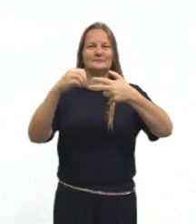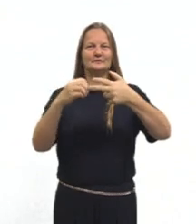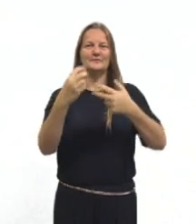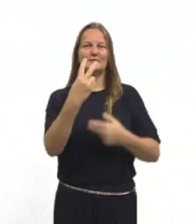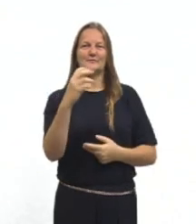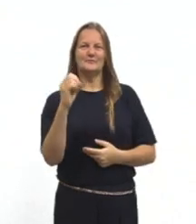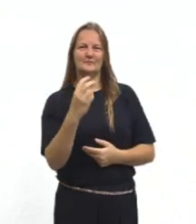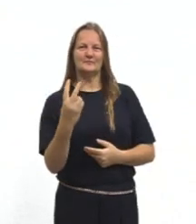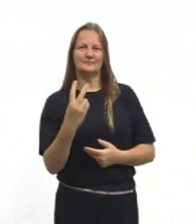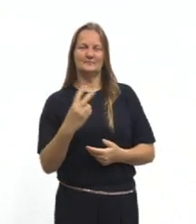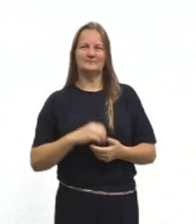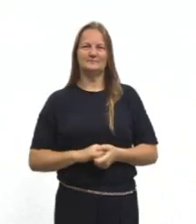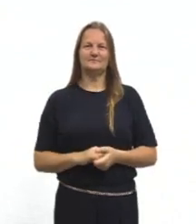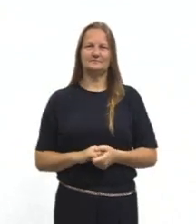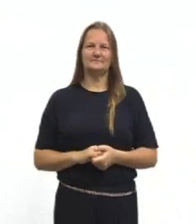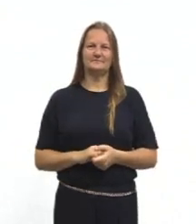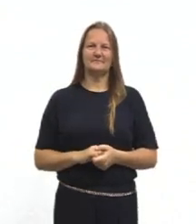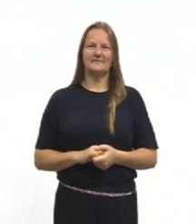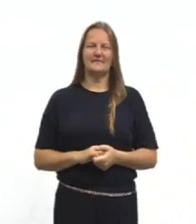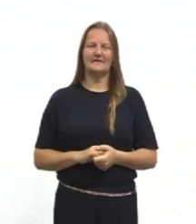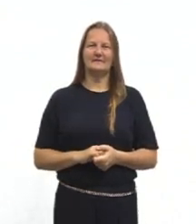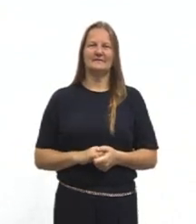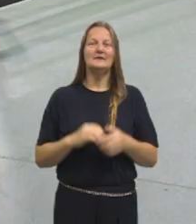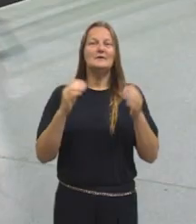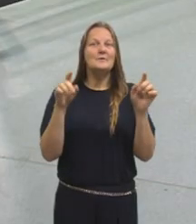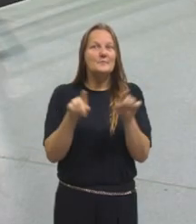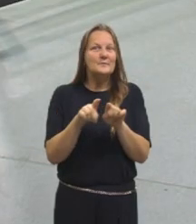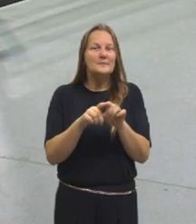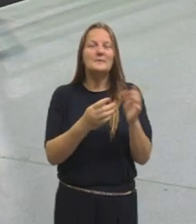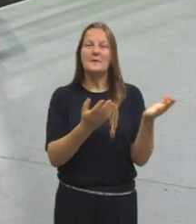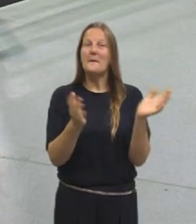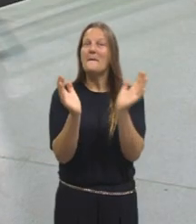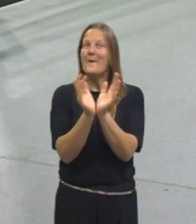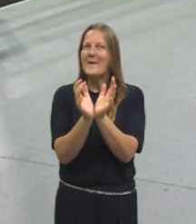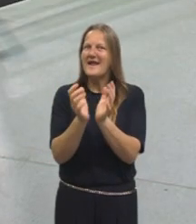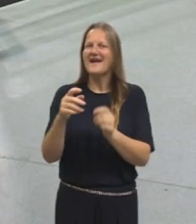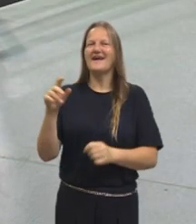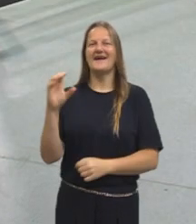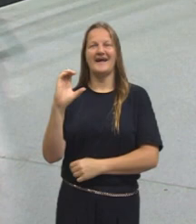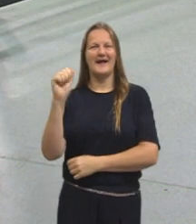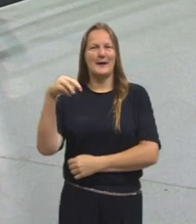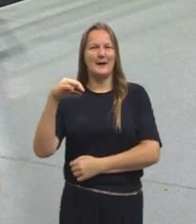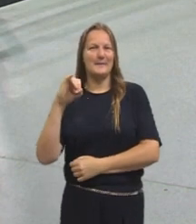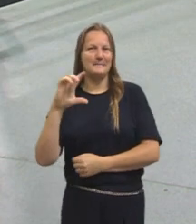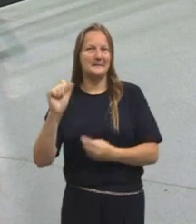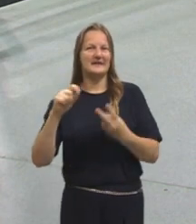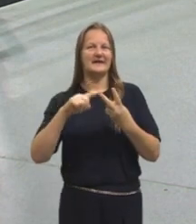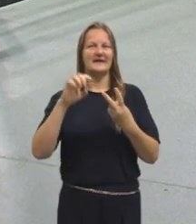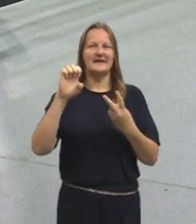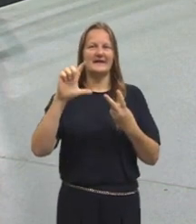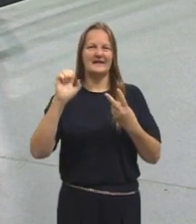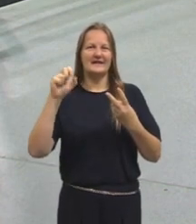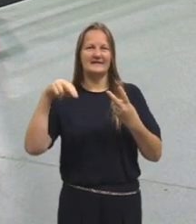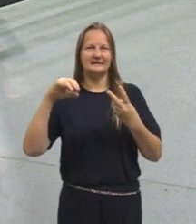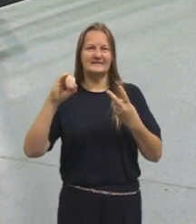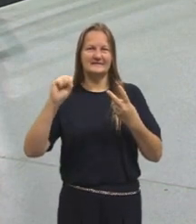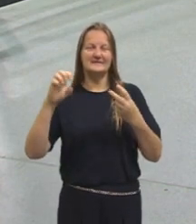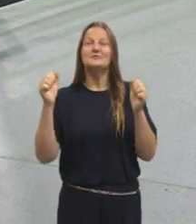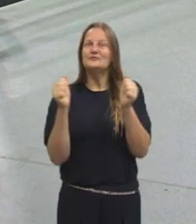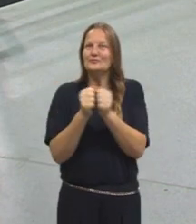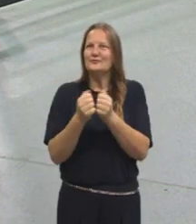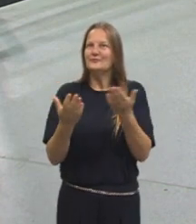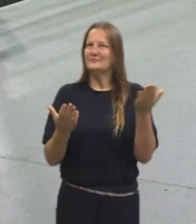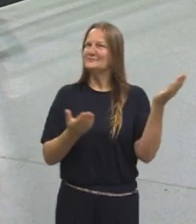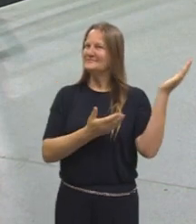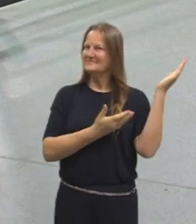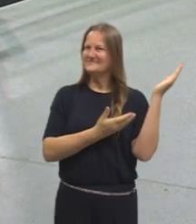E para isso também a gente trouxe as professoras Camila e Elenice Oi